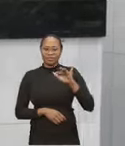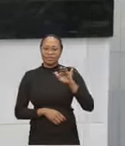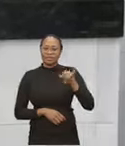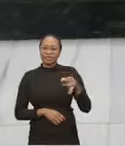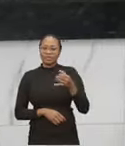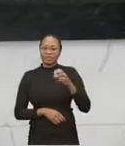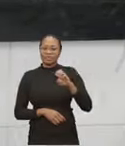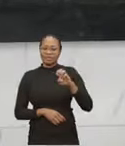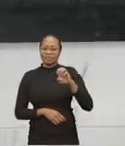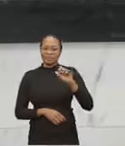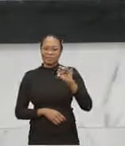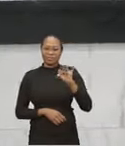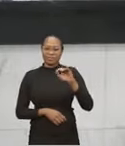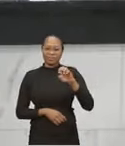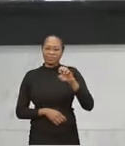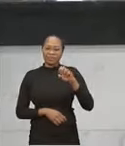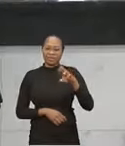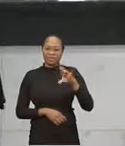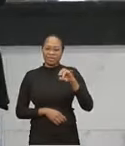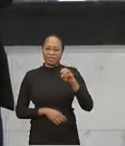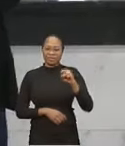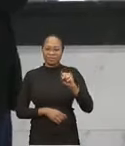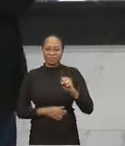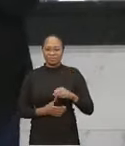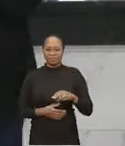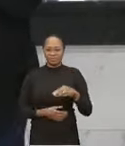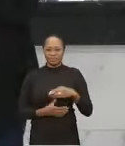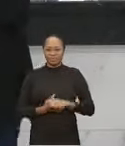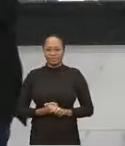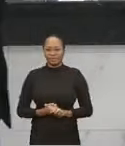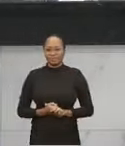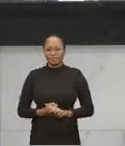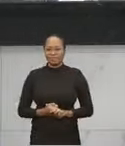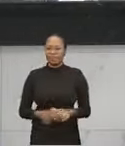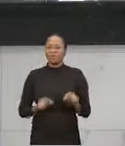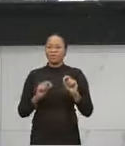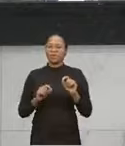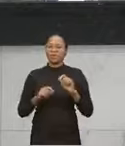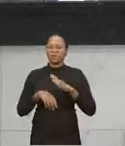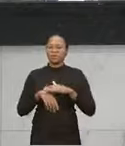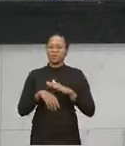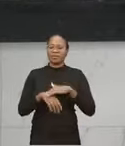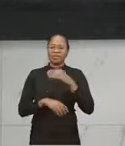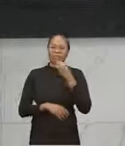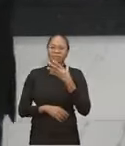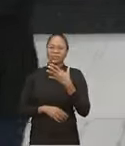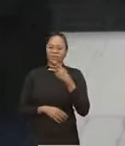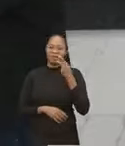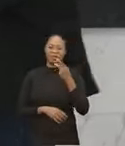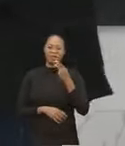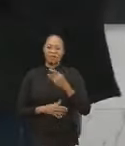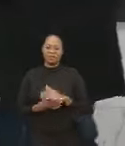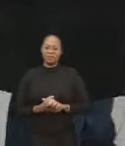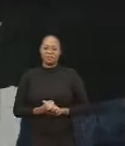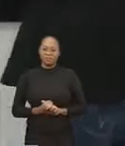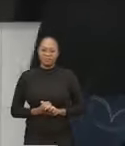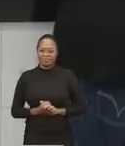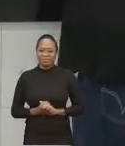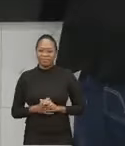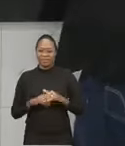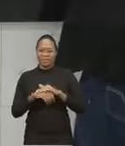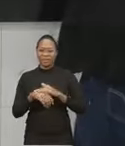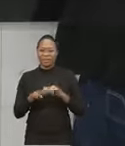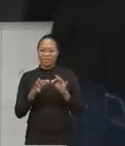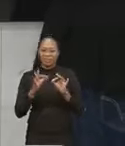plenário. E aí muita gente está perguntando o que é que o senhor Reinaldo fez de bom assim, que Tagner está aqui fazendo essa conversa